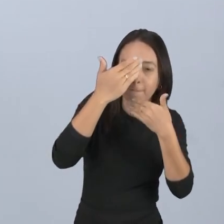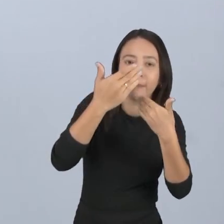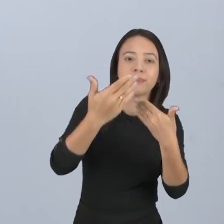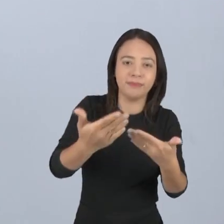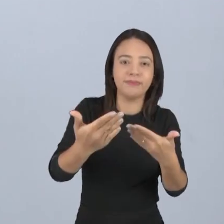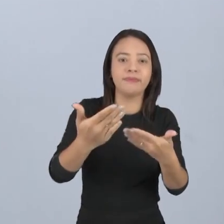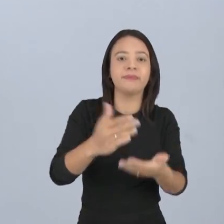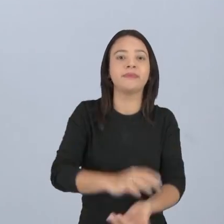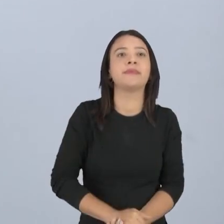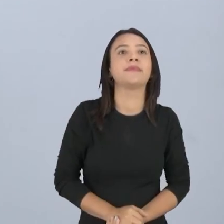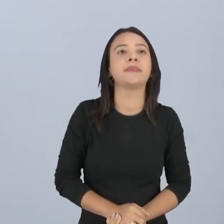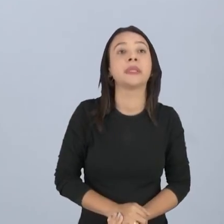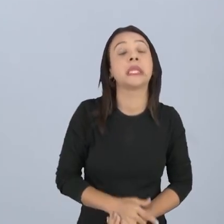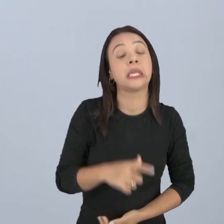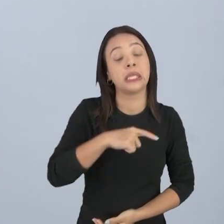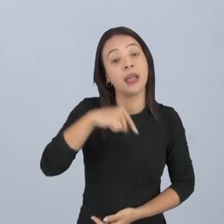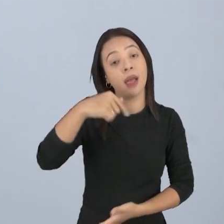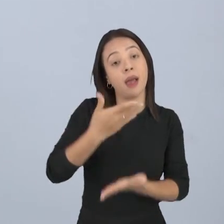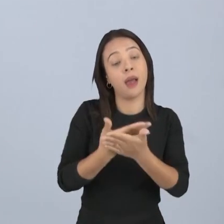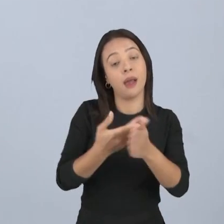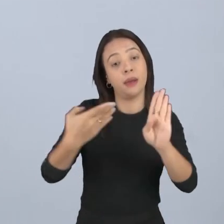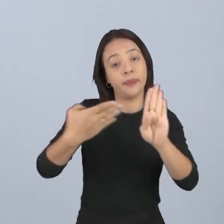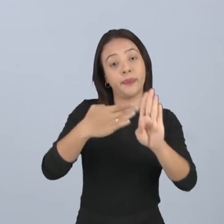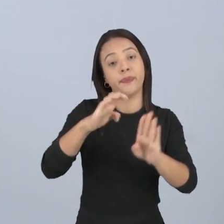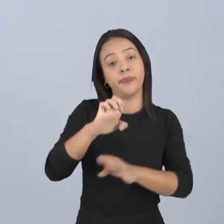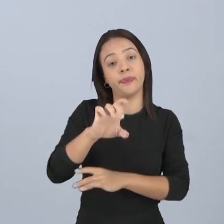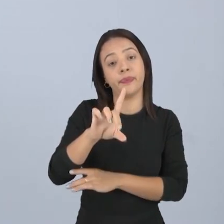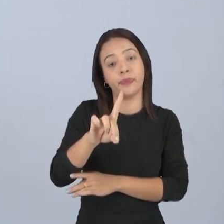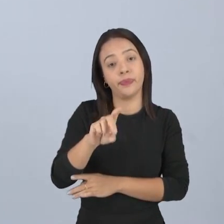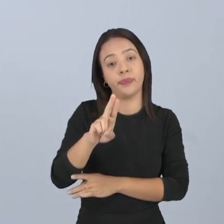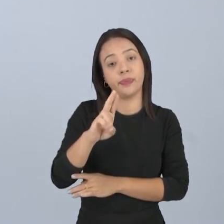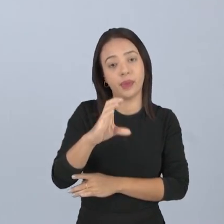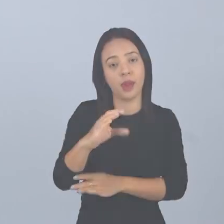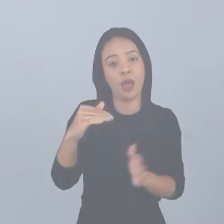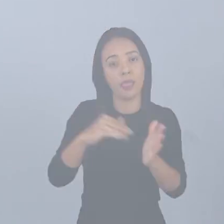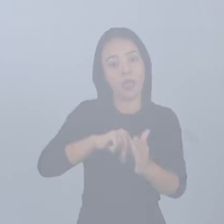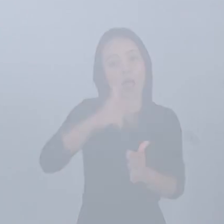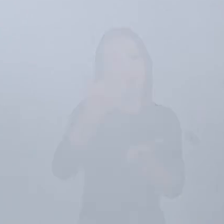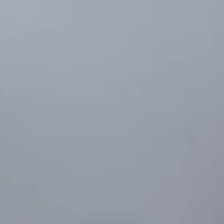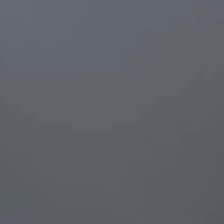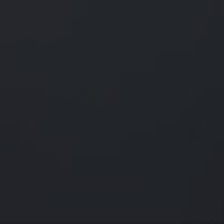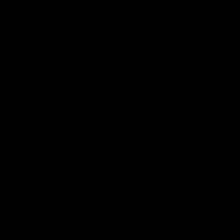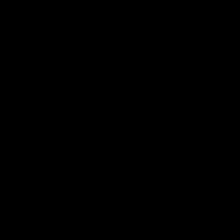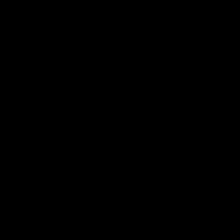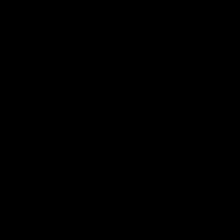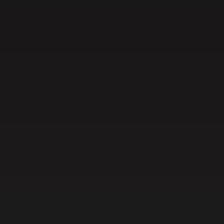né? Esta aula está disponível na plataforma Eduque e até uma próxima aula.